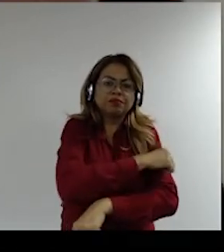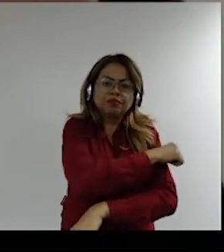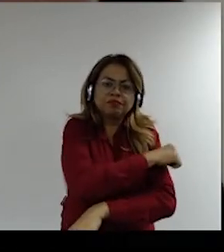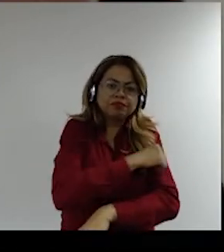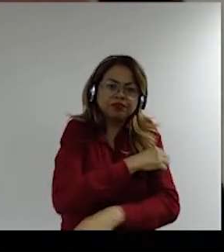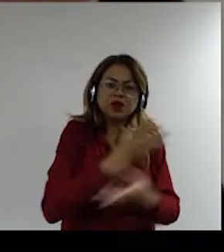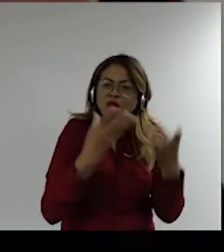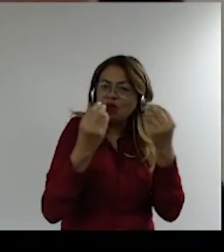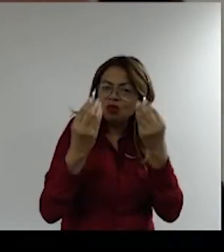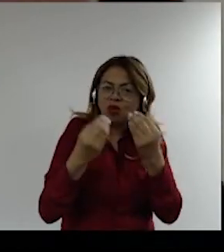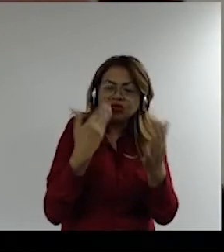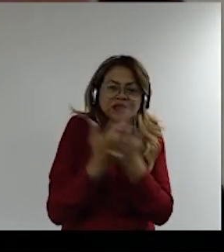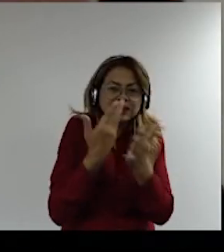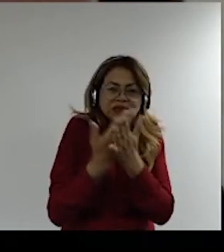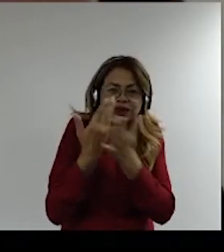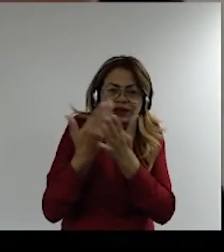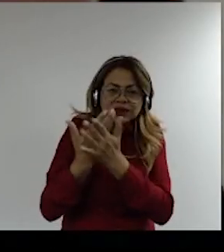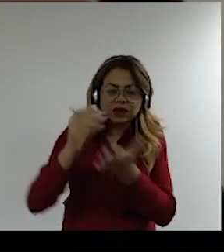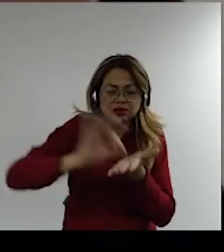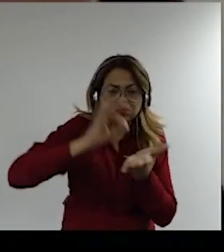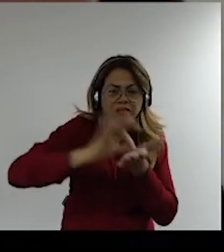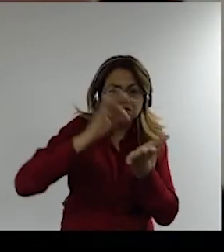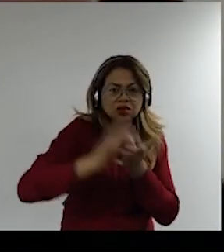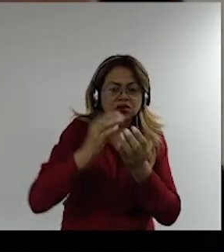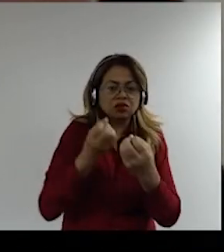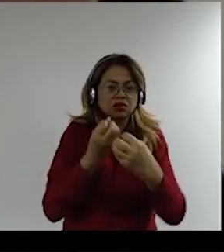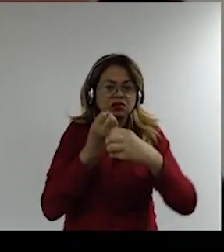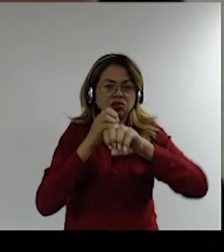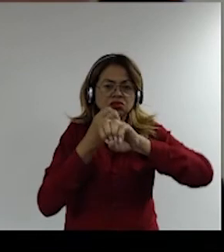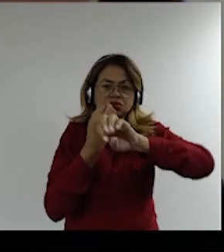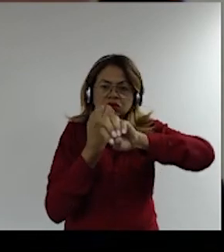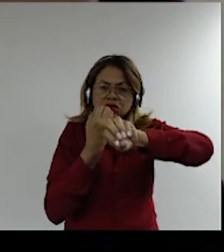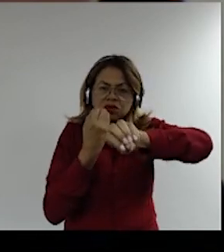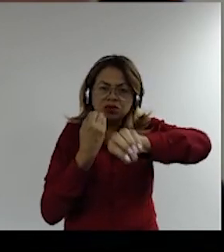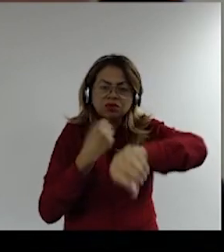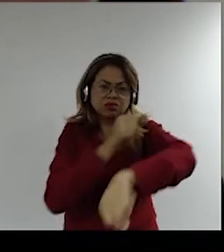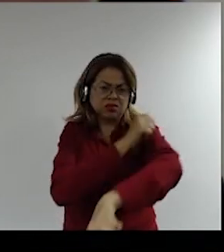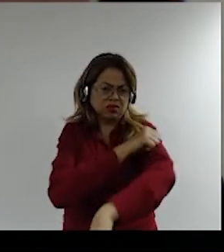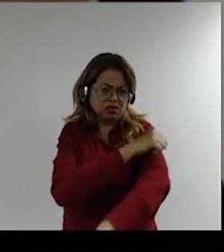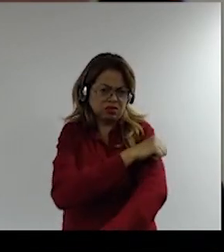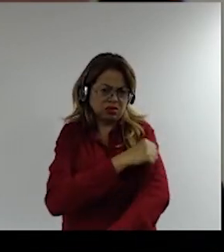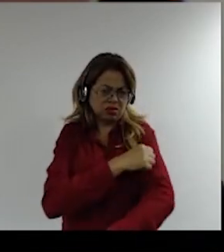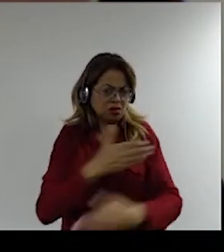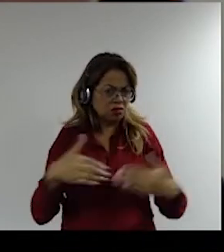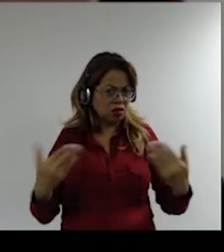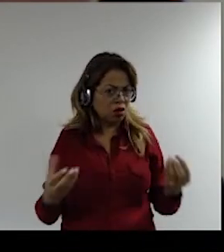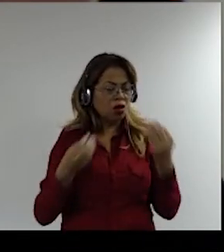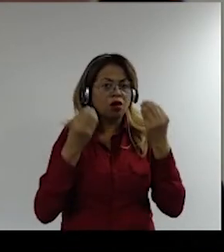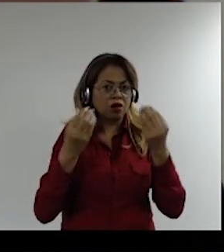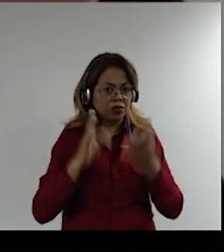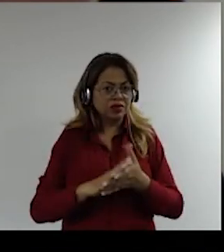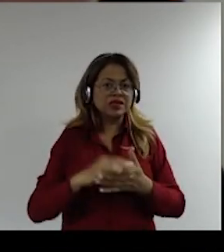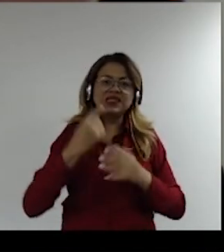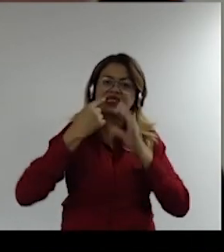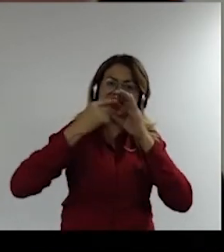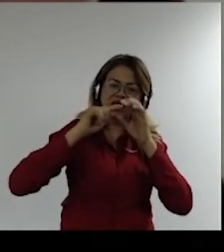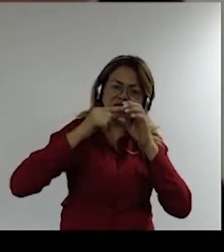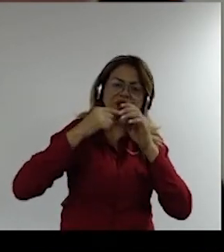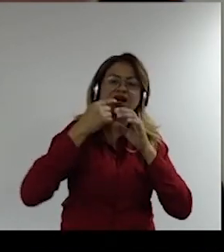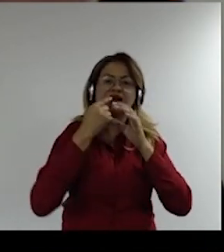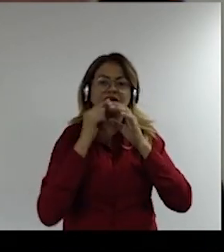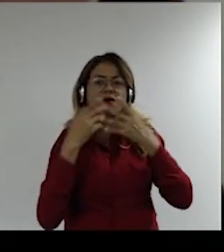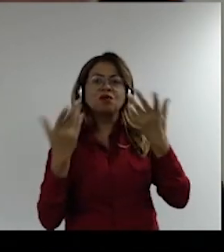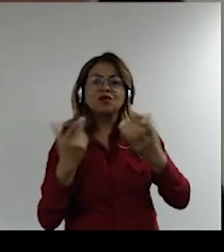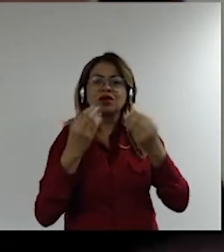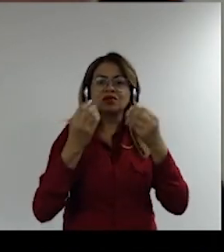de estudantes matriculados em à distância, enfermagem, daqui a um pouco vai ter odontologia, vai ter medicina. Eu